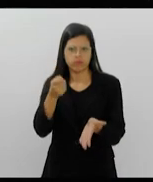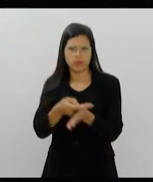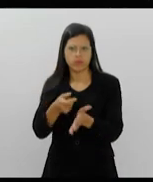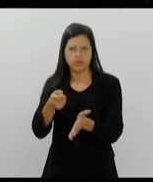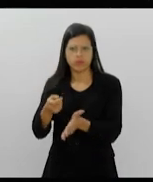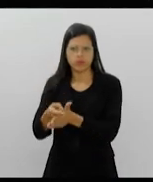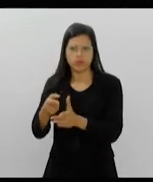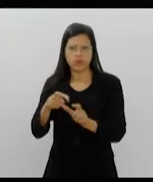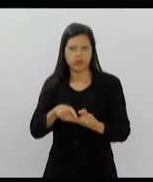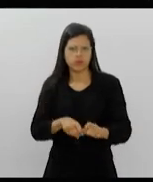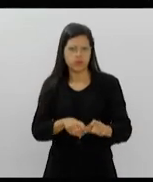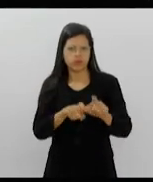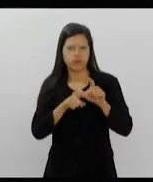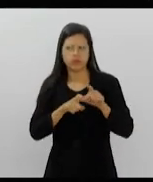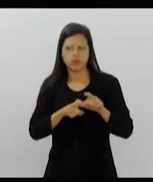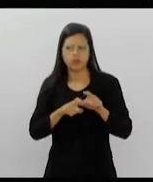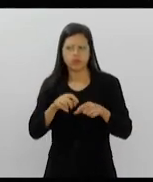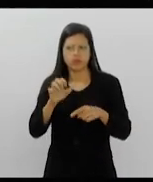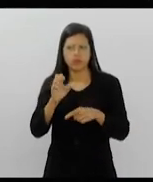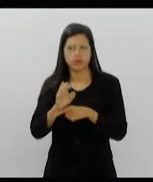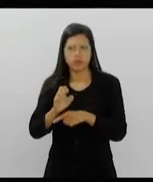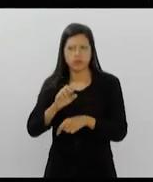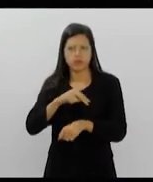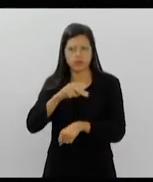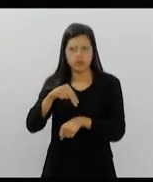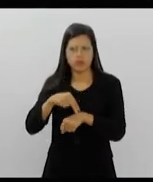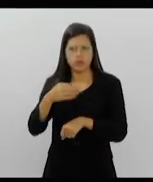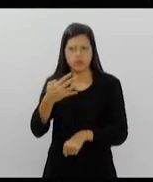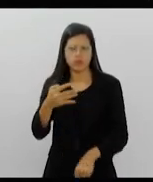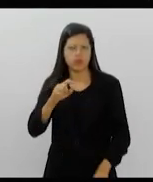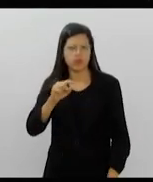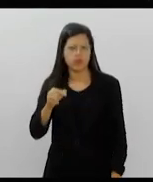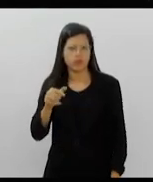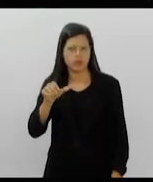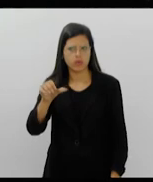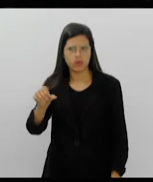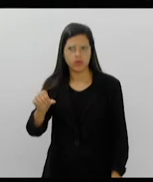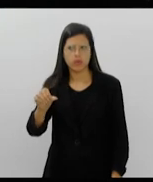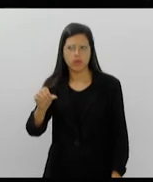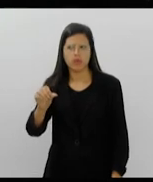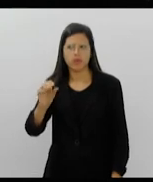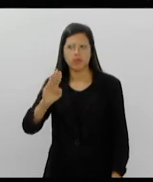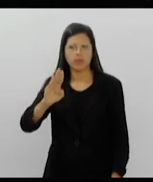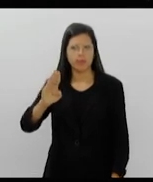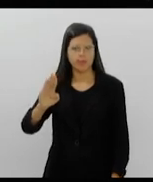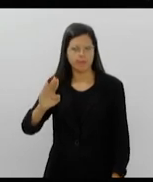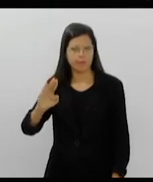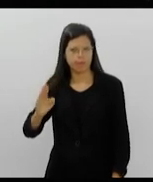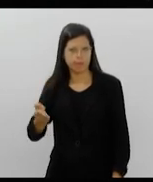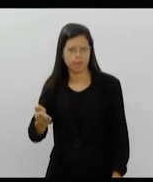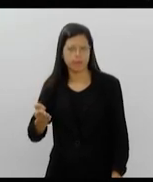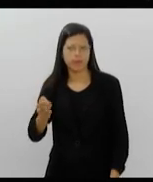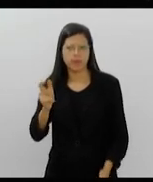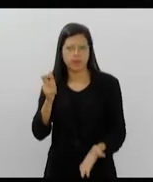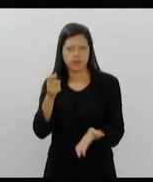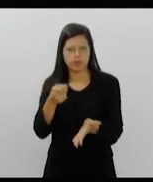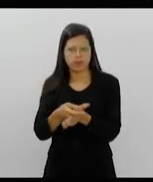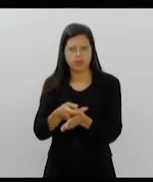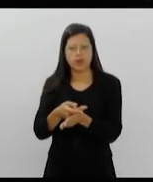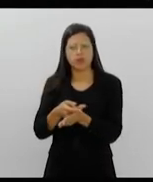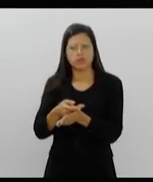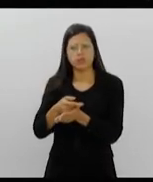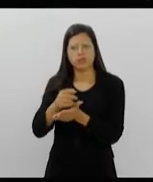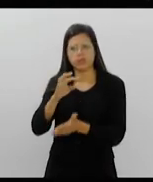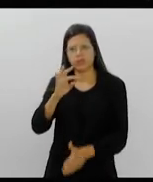dívida do Estado com a União, de 4,9 bi, que foi pago pelo Tesouro do